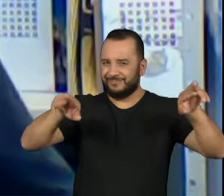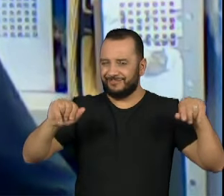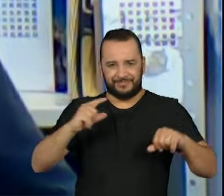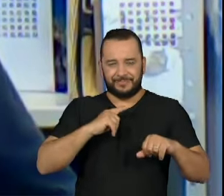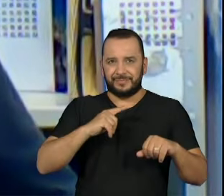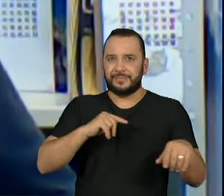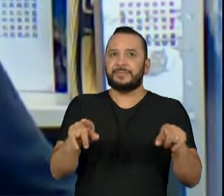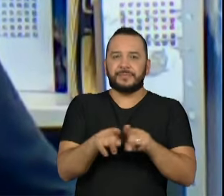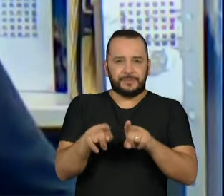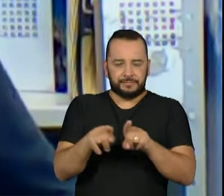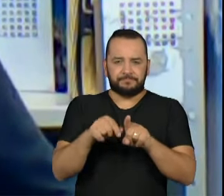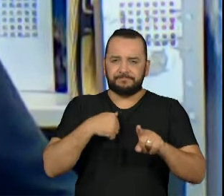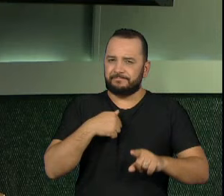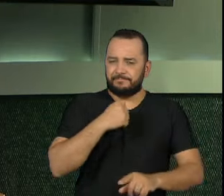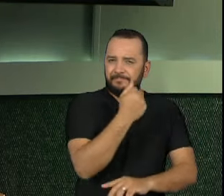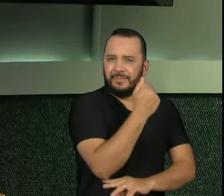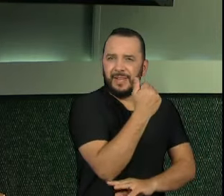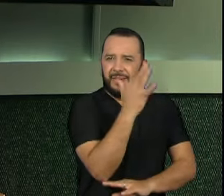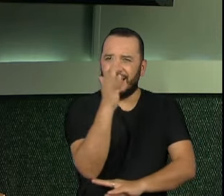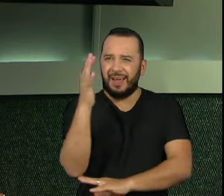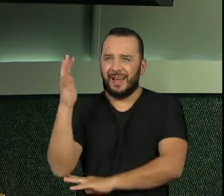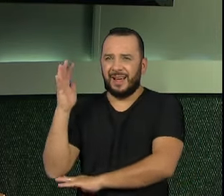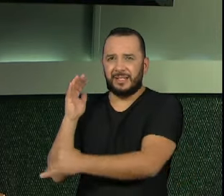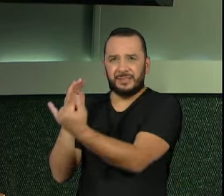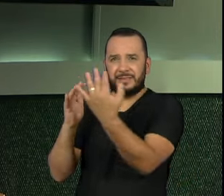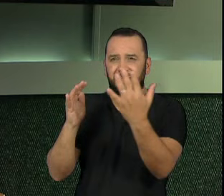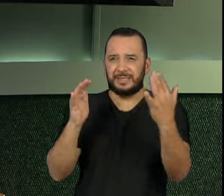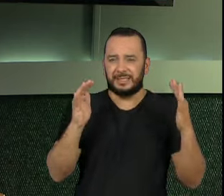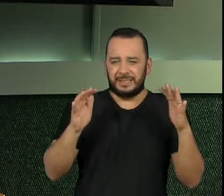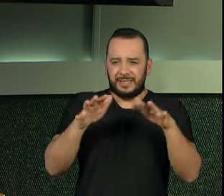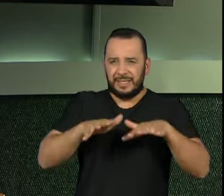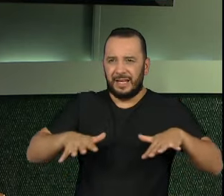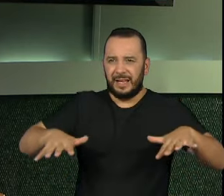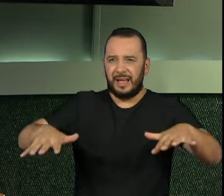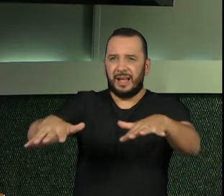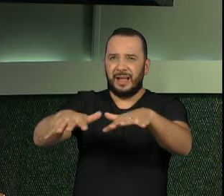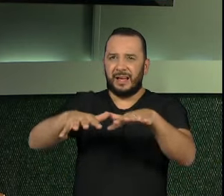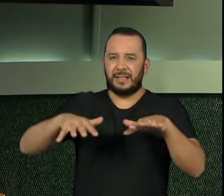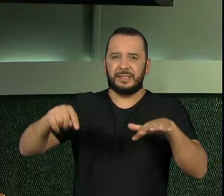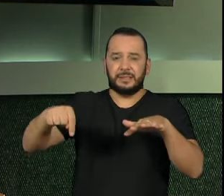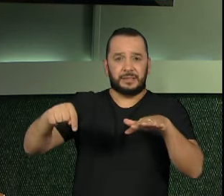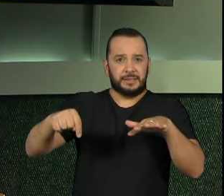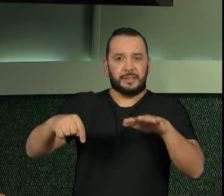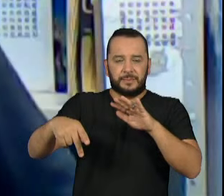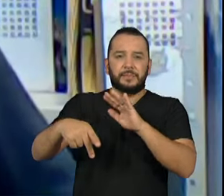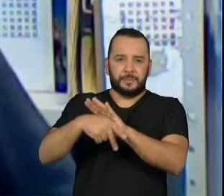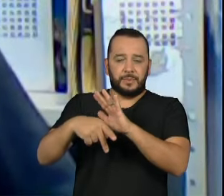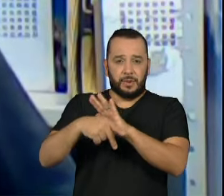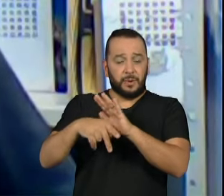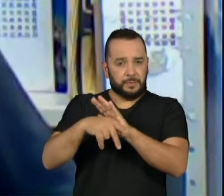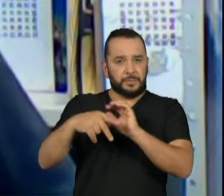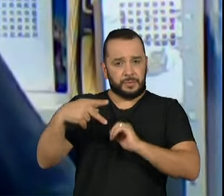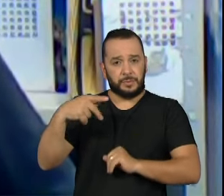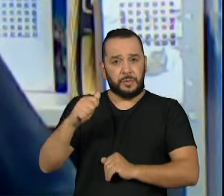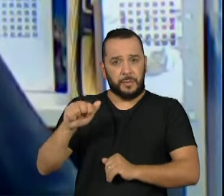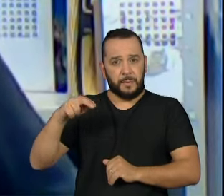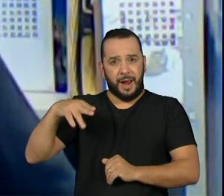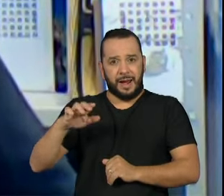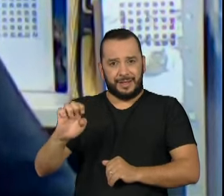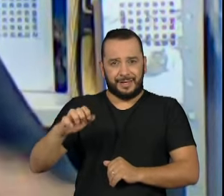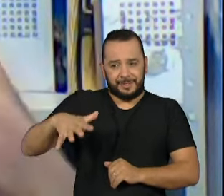de coberturas florestais posicionadas ao longo de todo o território do parque. Então, você tem